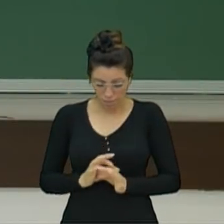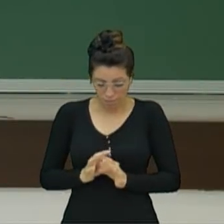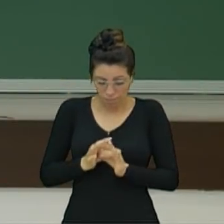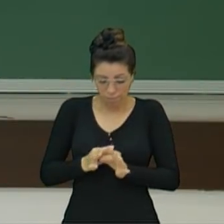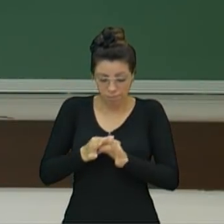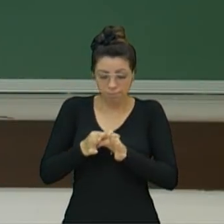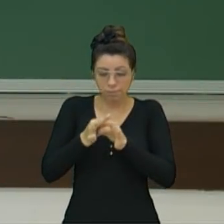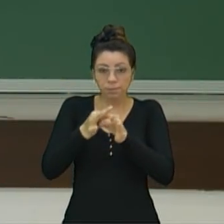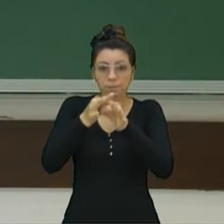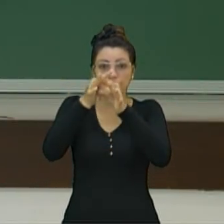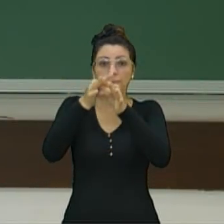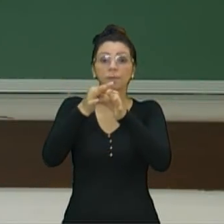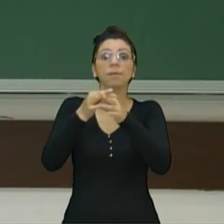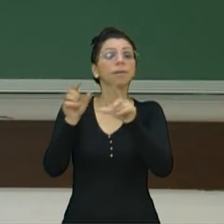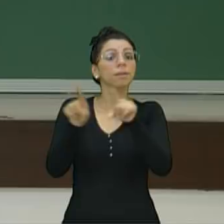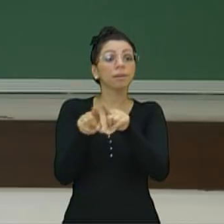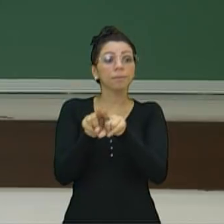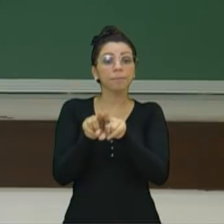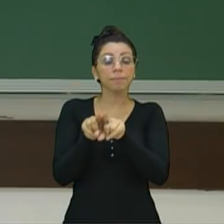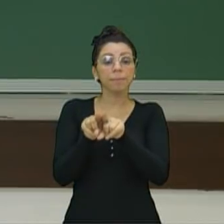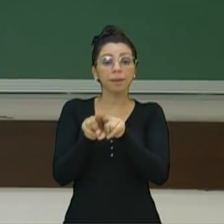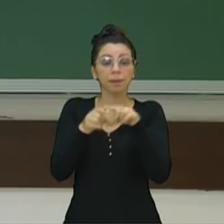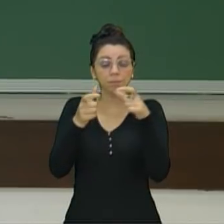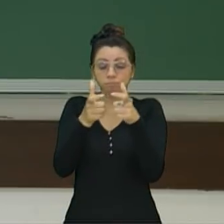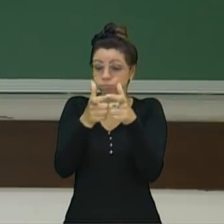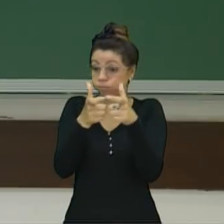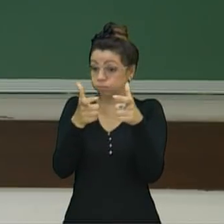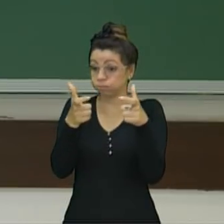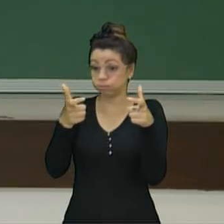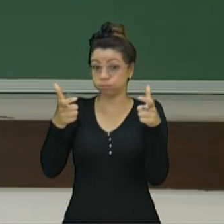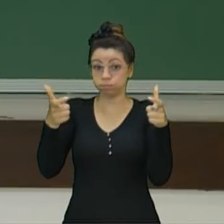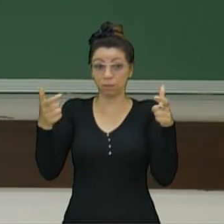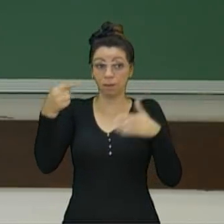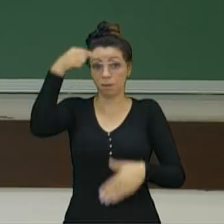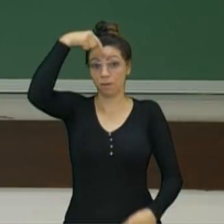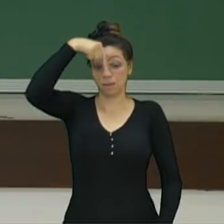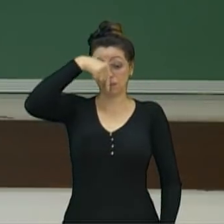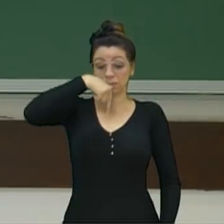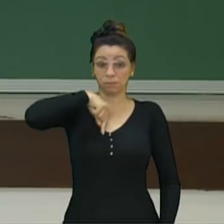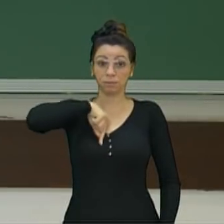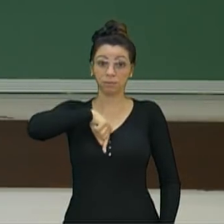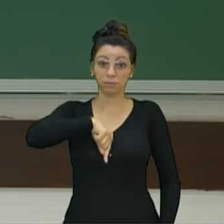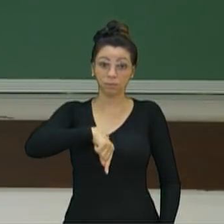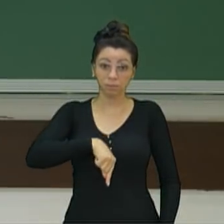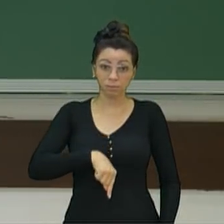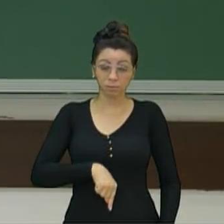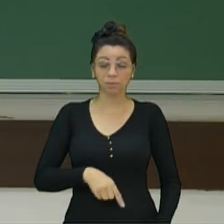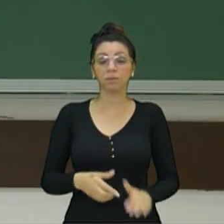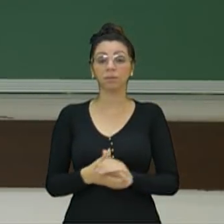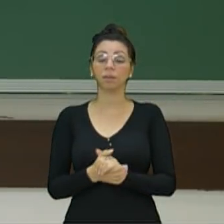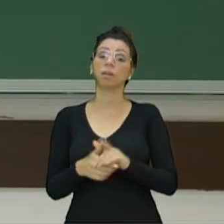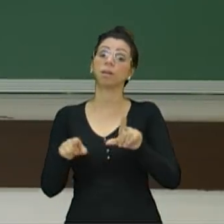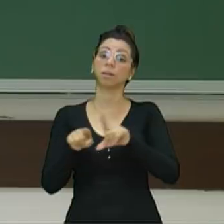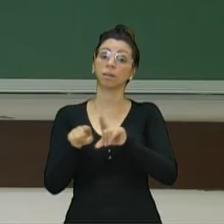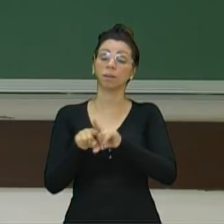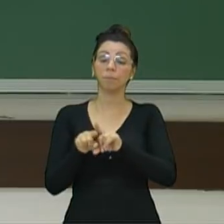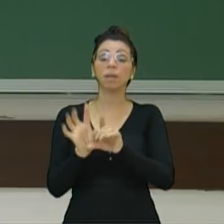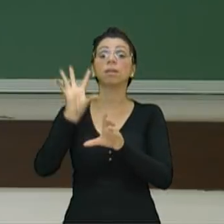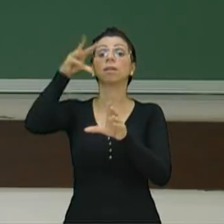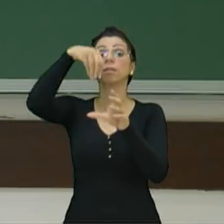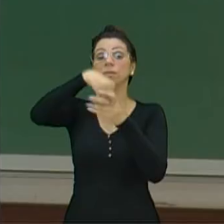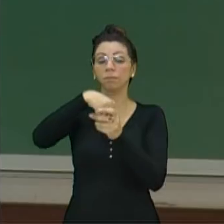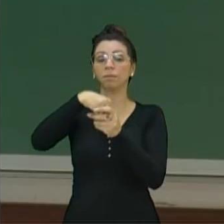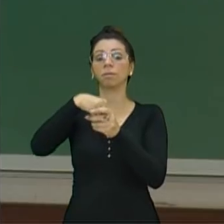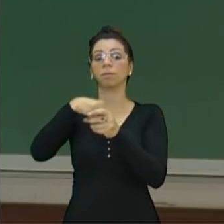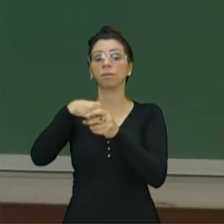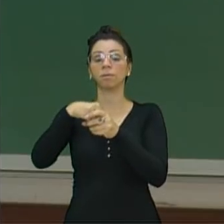espinal também é algo macro, muito grande, que percorre toda a minha coluna, que faz parte do sistema nervoso